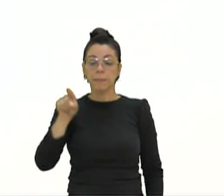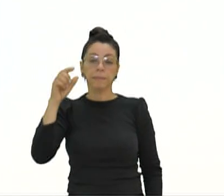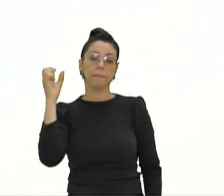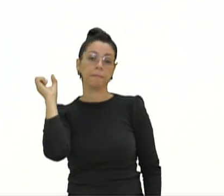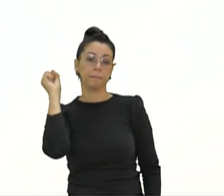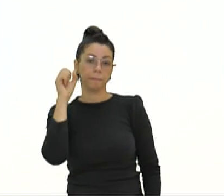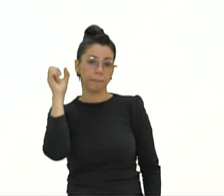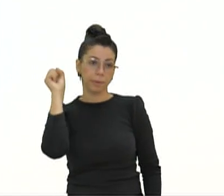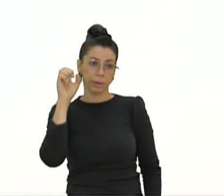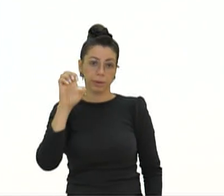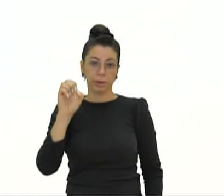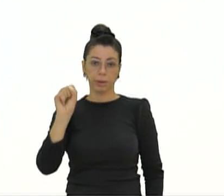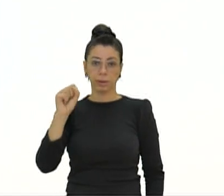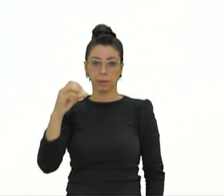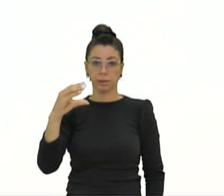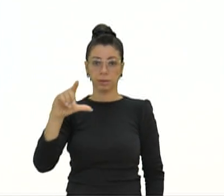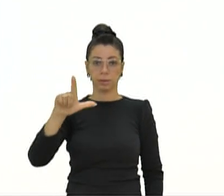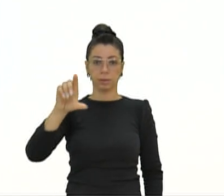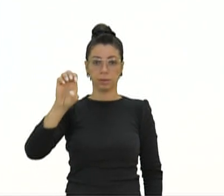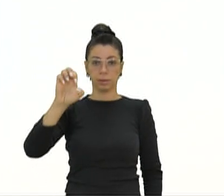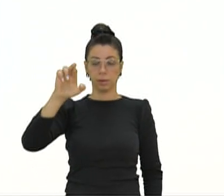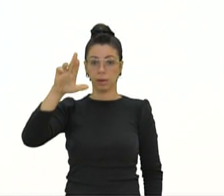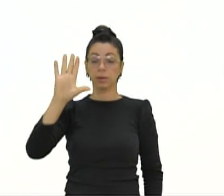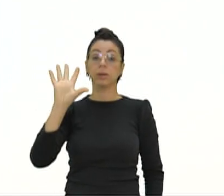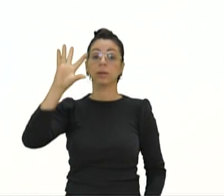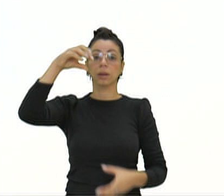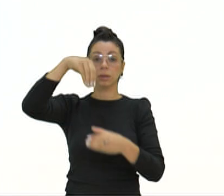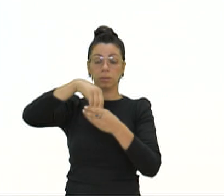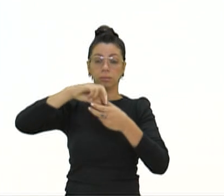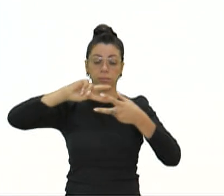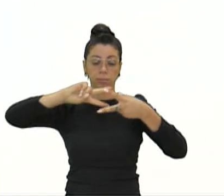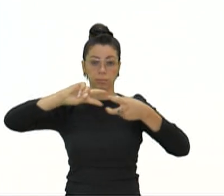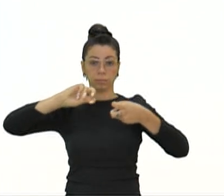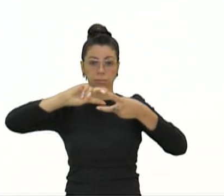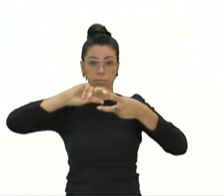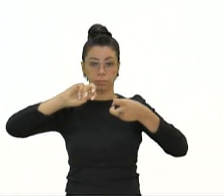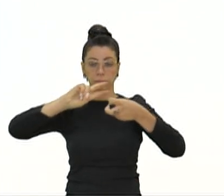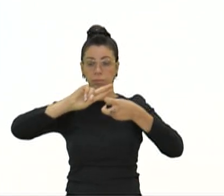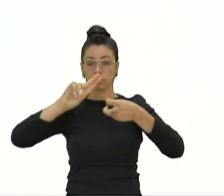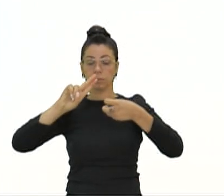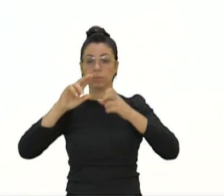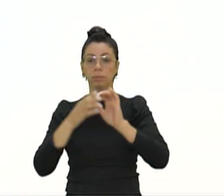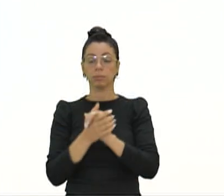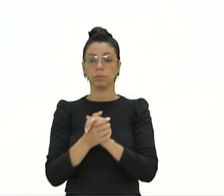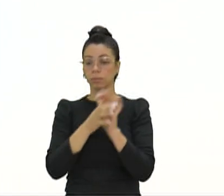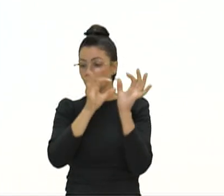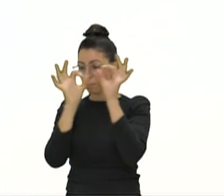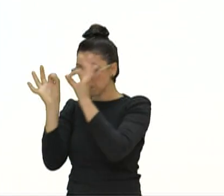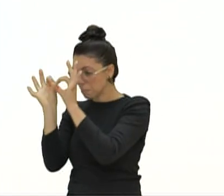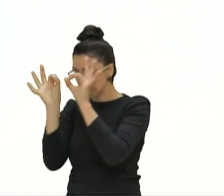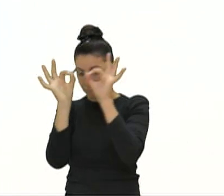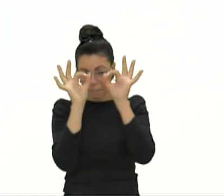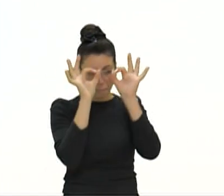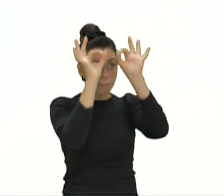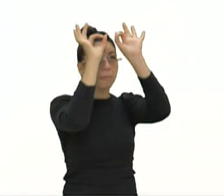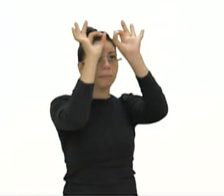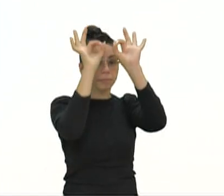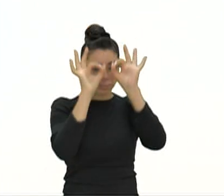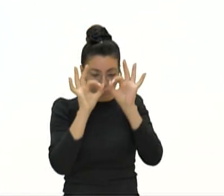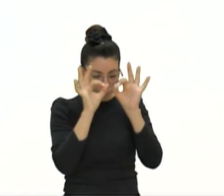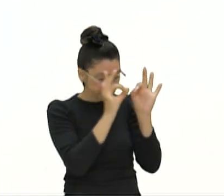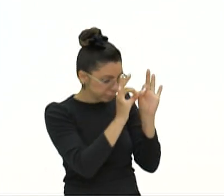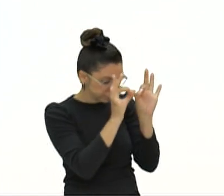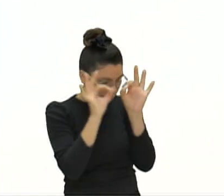as inserções dos músculos, que faz com que nós consigamos, né, direcionar o nosso